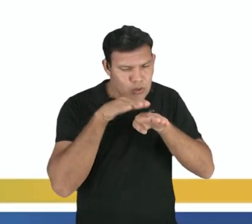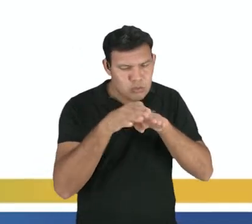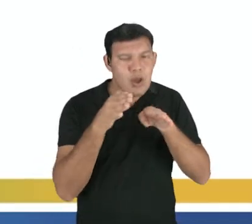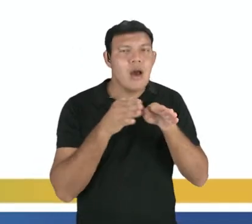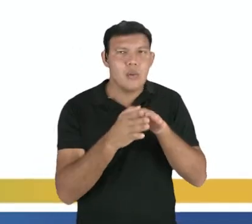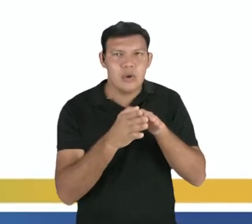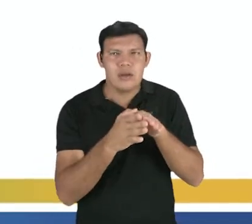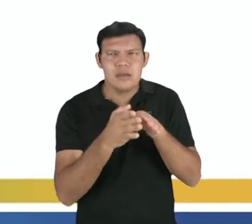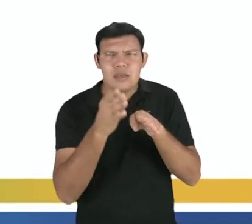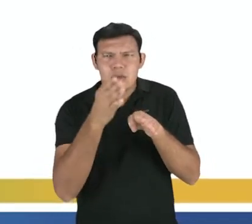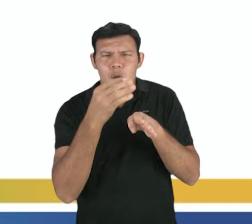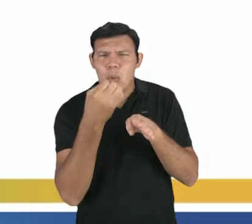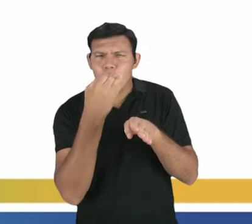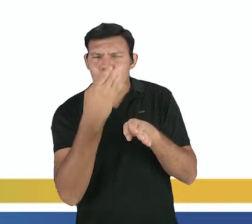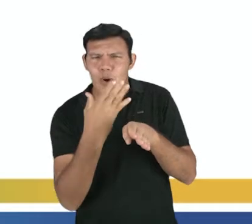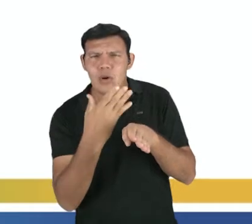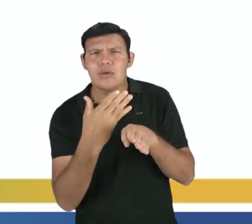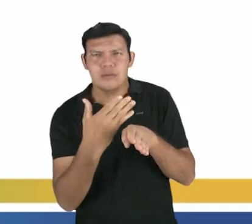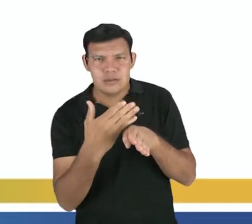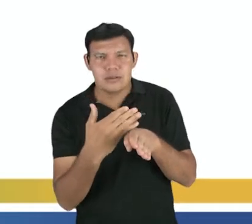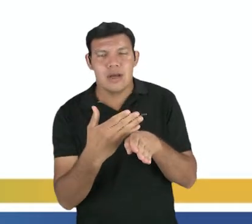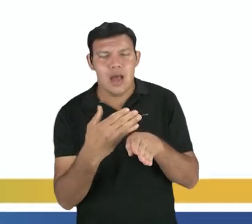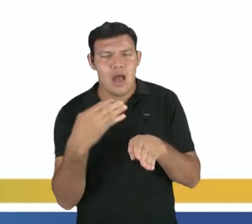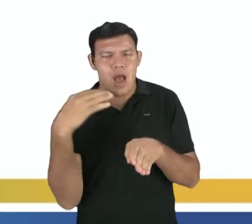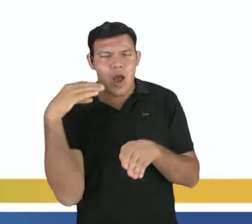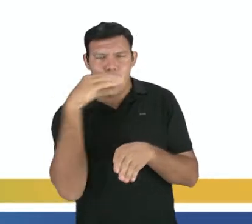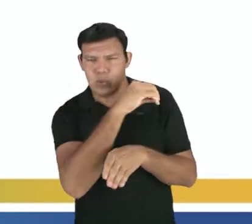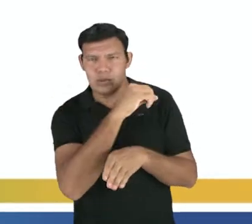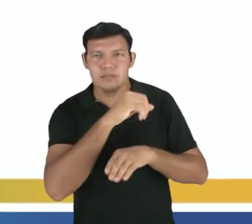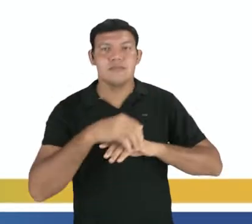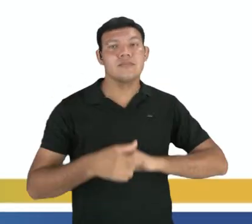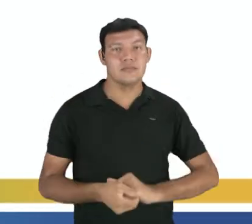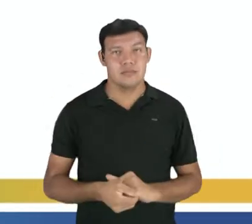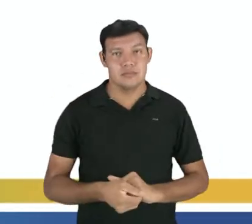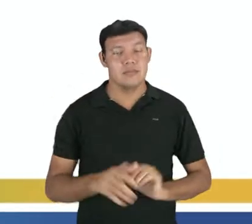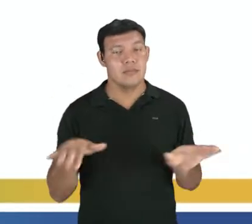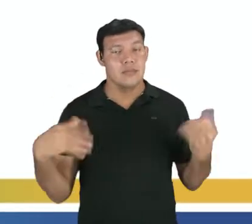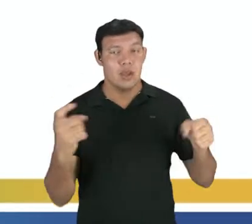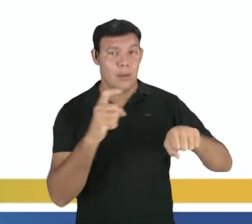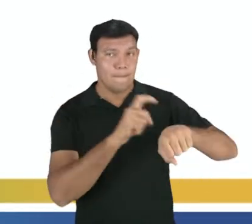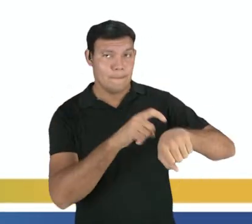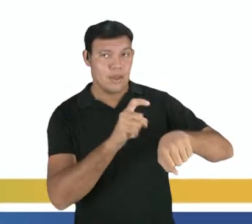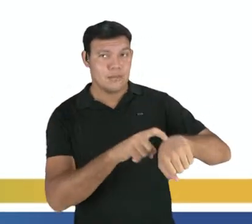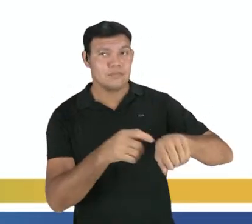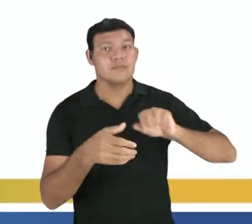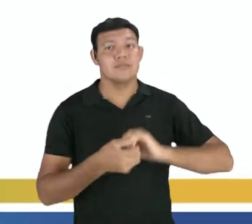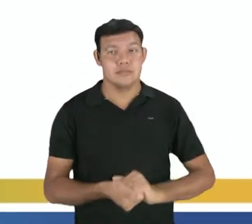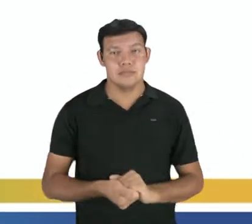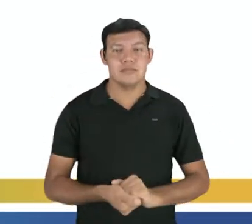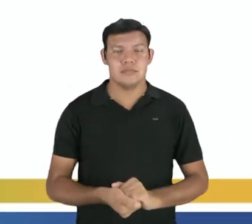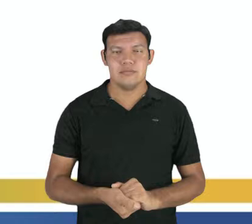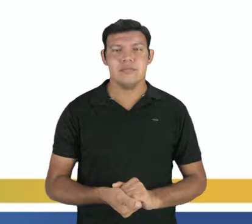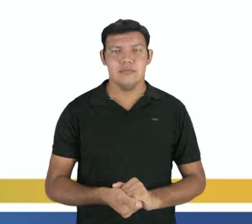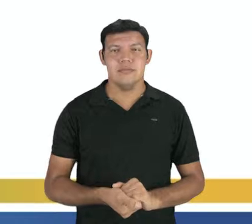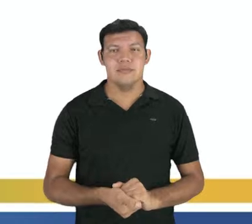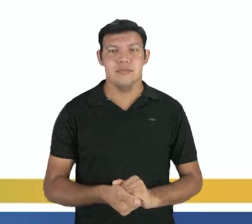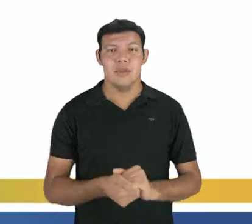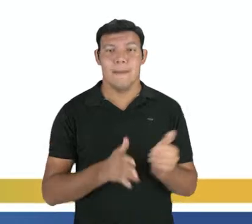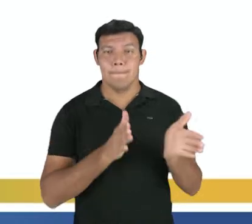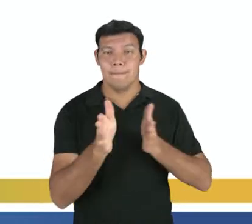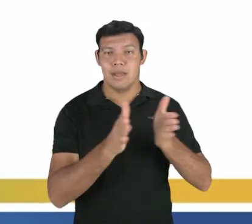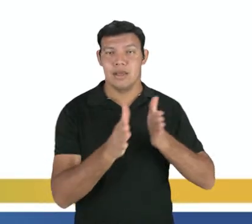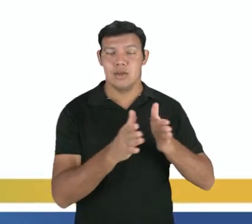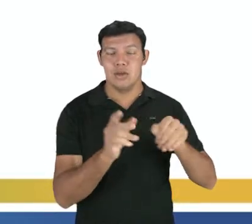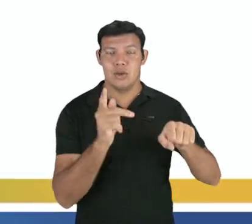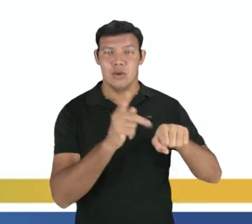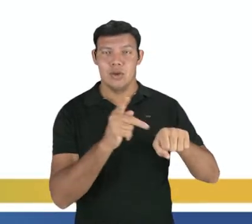né? Para que de fato ela seja mais precisa aí no corte. Por esse motivo, o período também é conhecido como Idade da Pedra Polida,